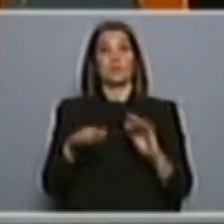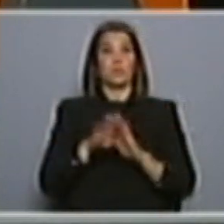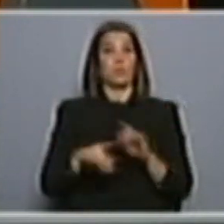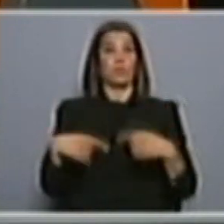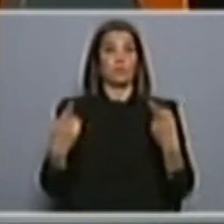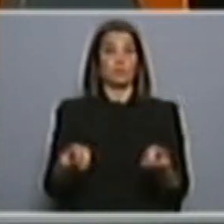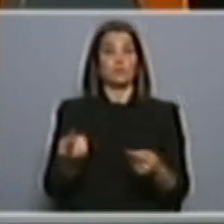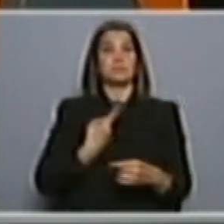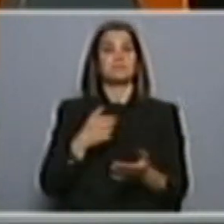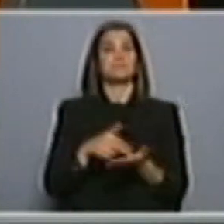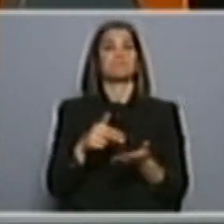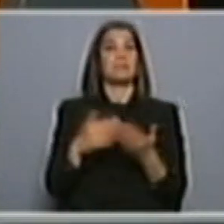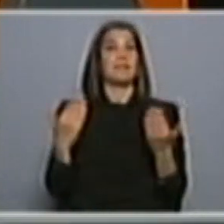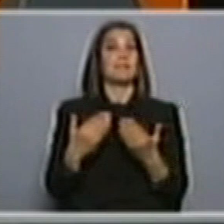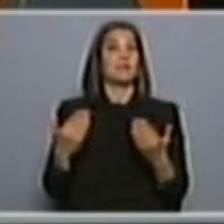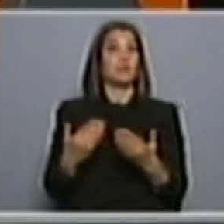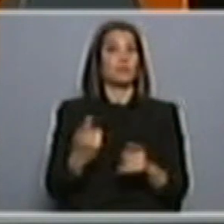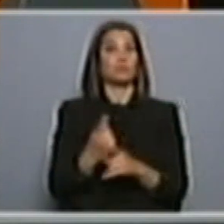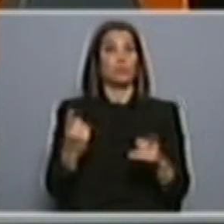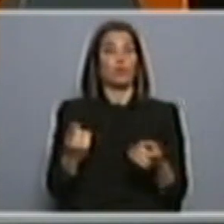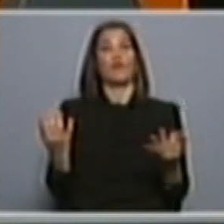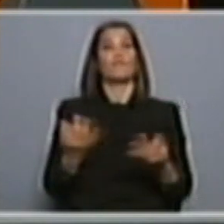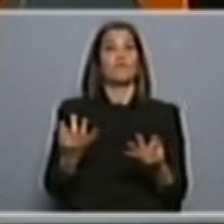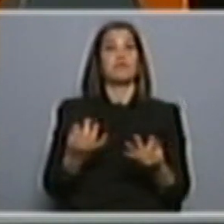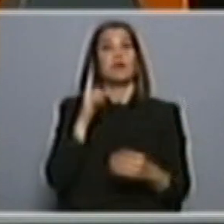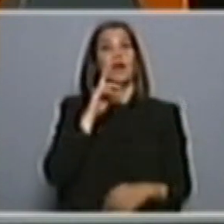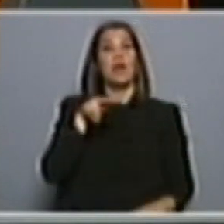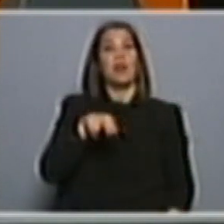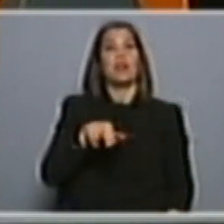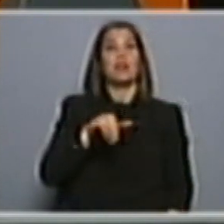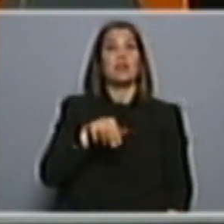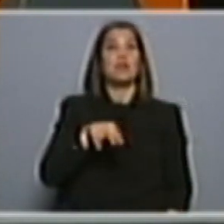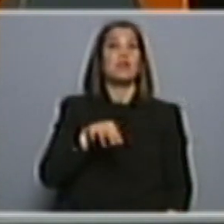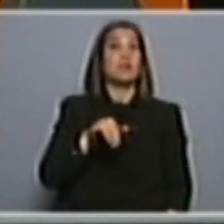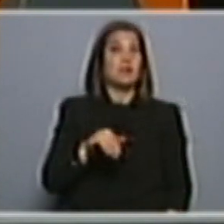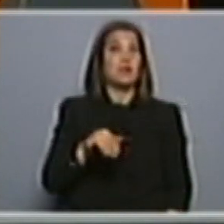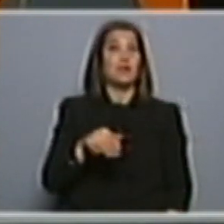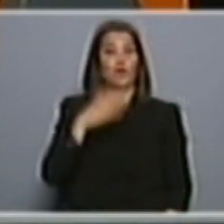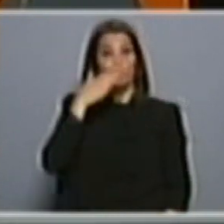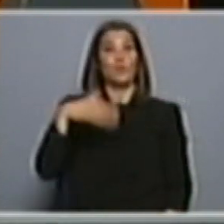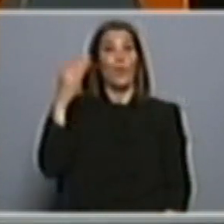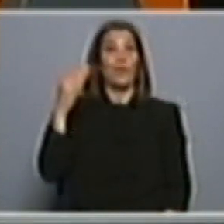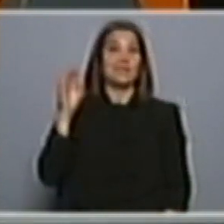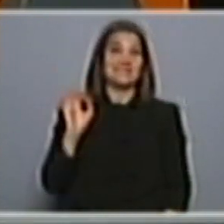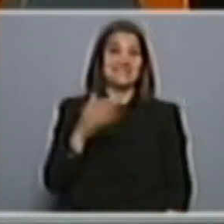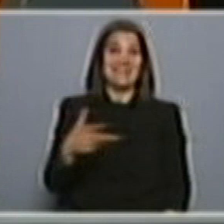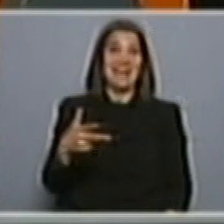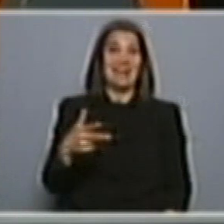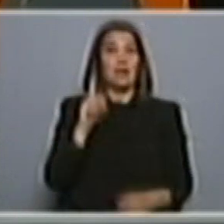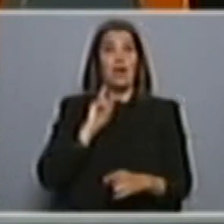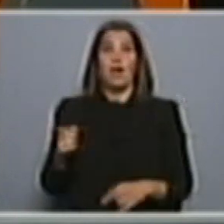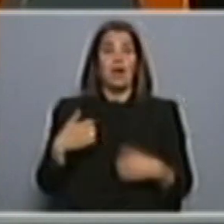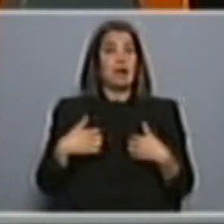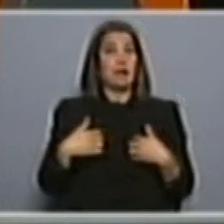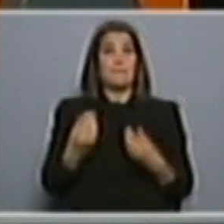nós tivemos que esperar uns dias para que, efetivamente, a nossa Ninir Martínez fizesse anos, os tais 100 anos. Ela estava com imenso